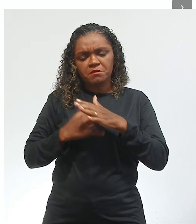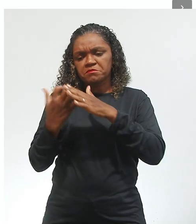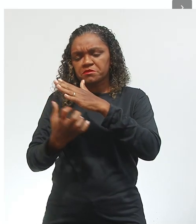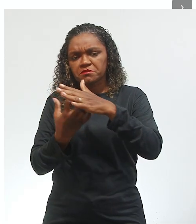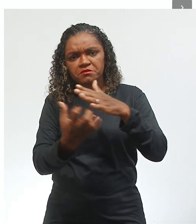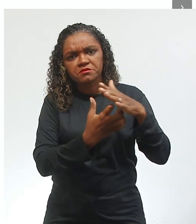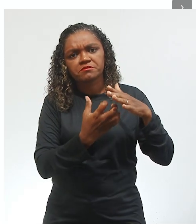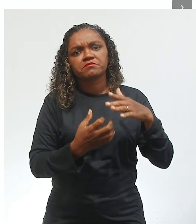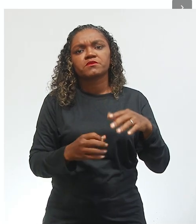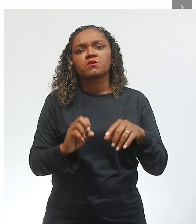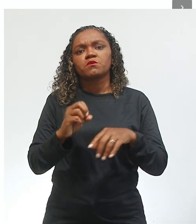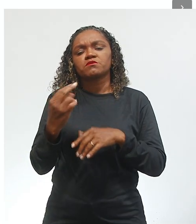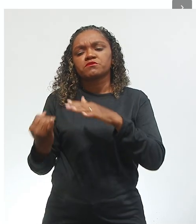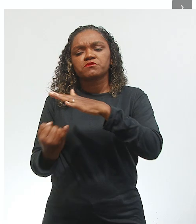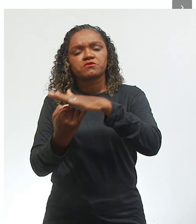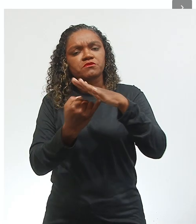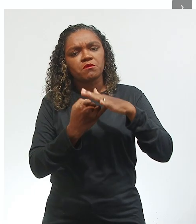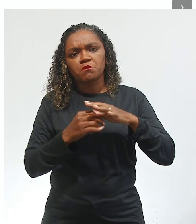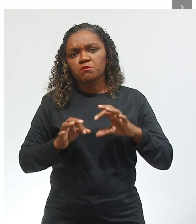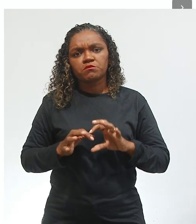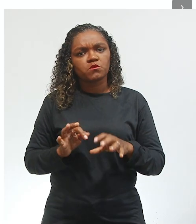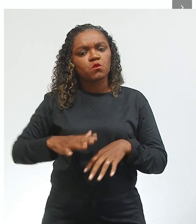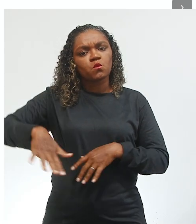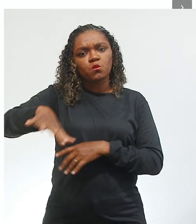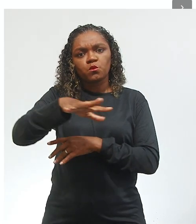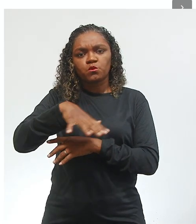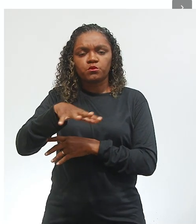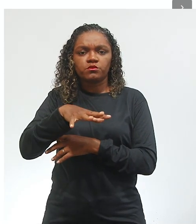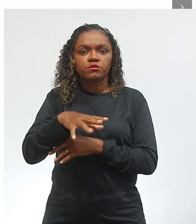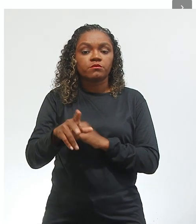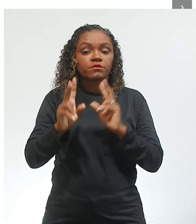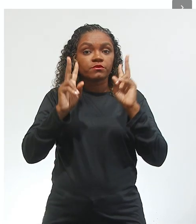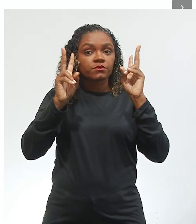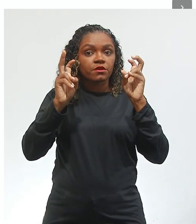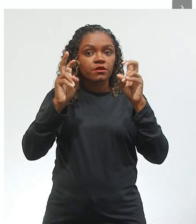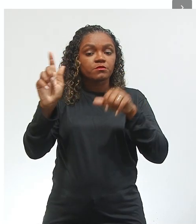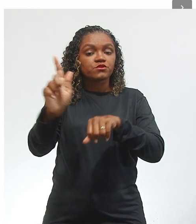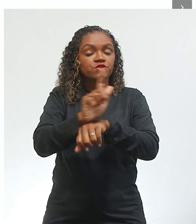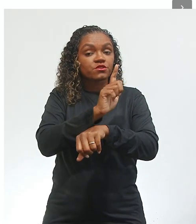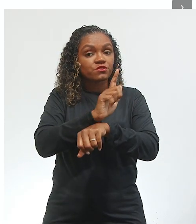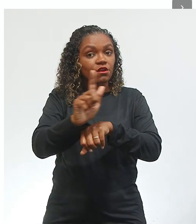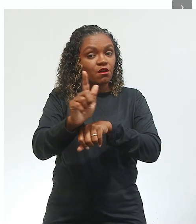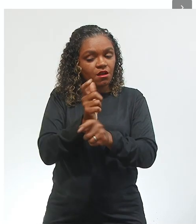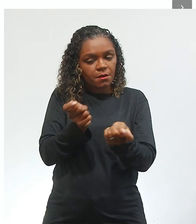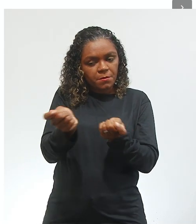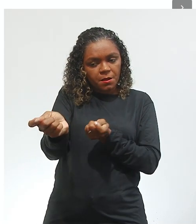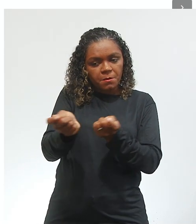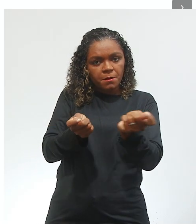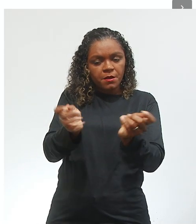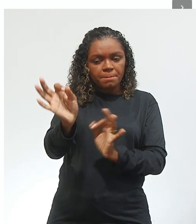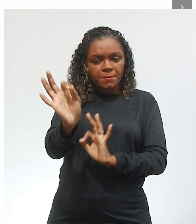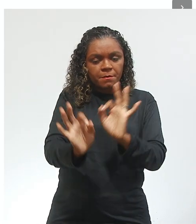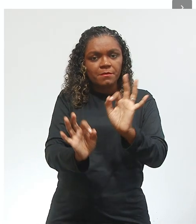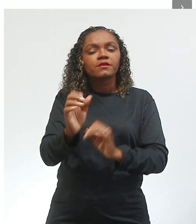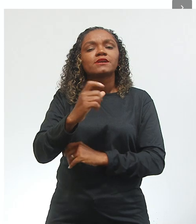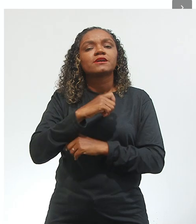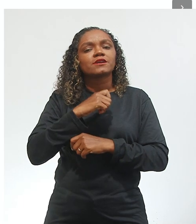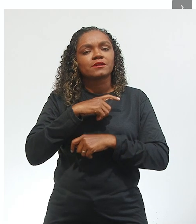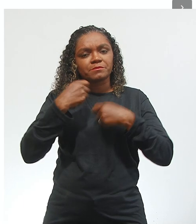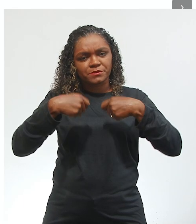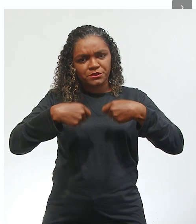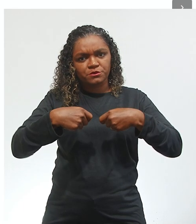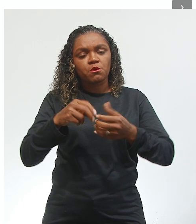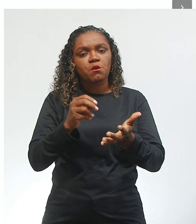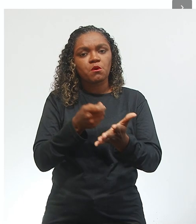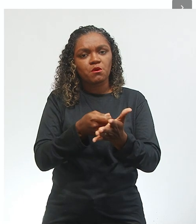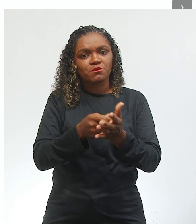outra empresa, qualquer outra instituição, né? Quer dizer, em termos de gestão, você precisa ter a parte